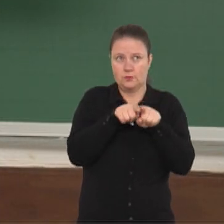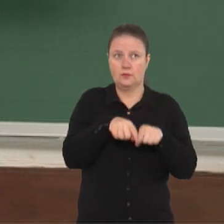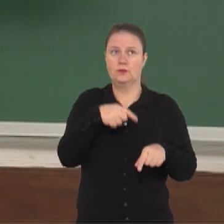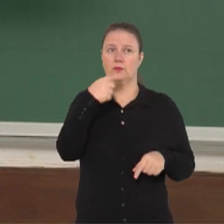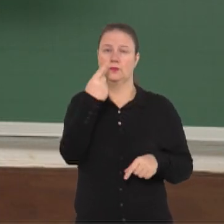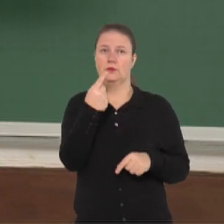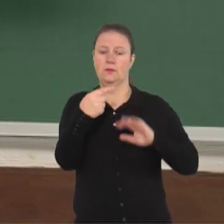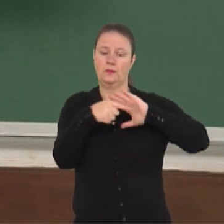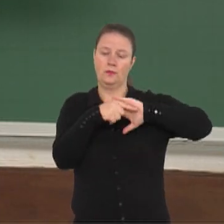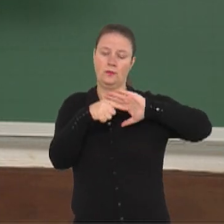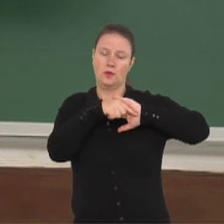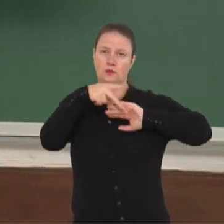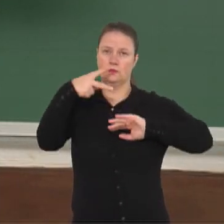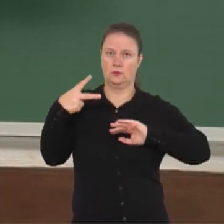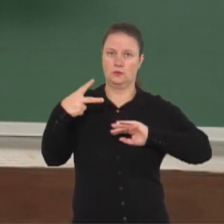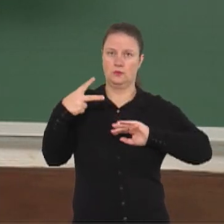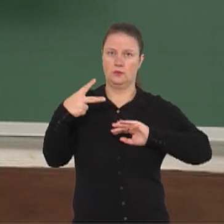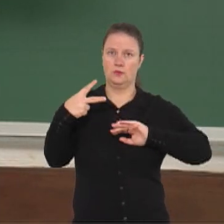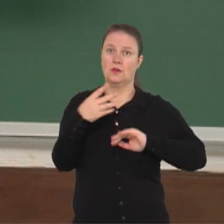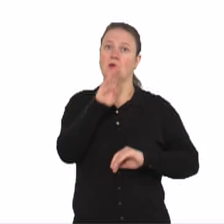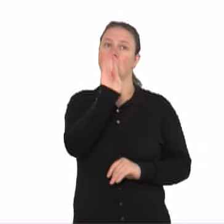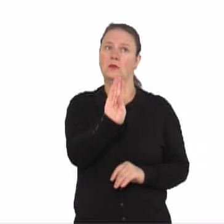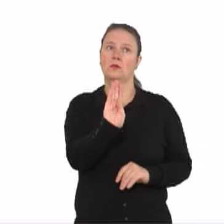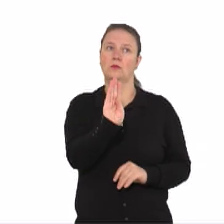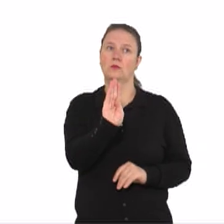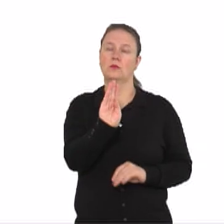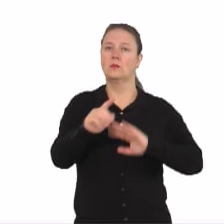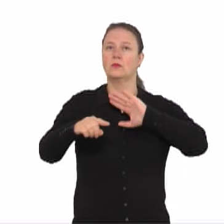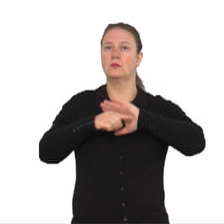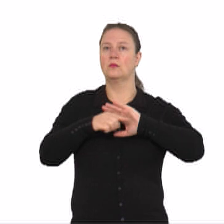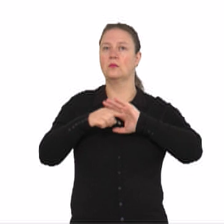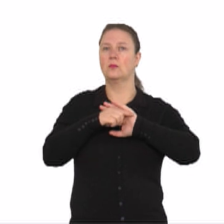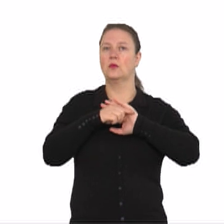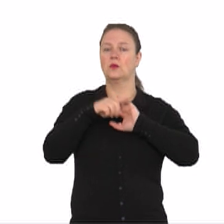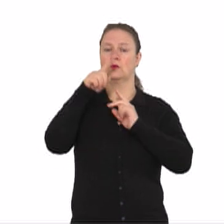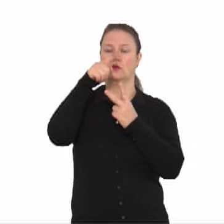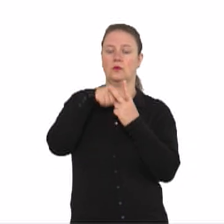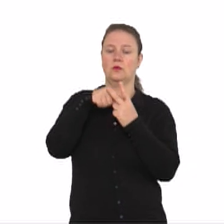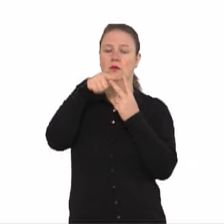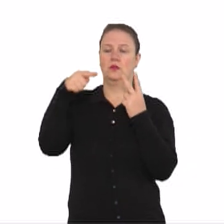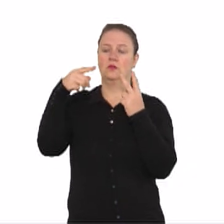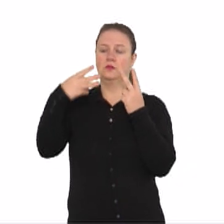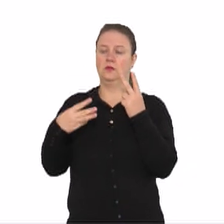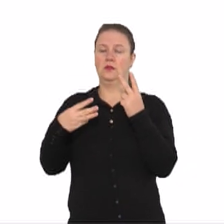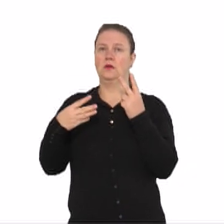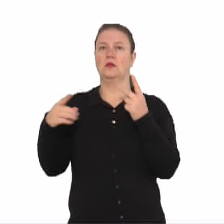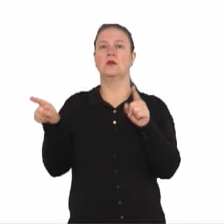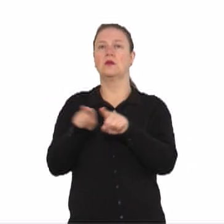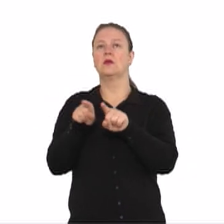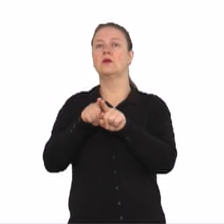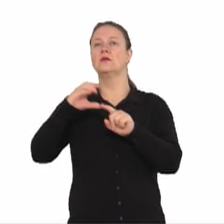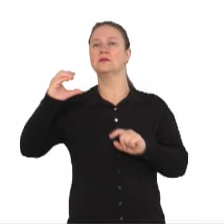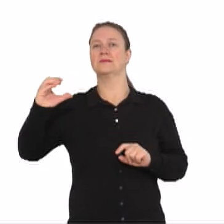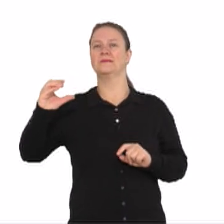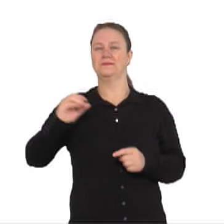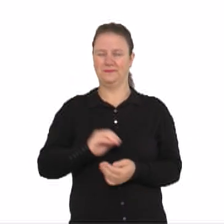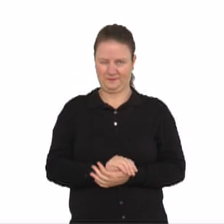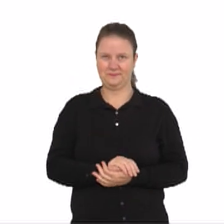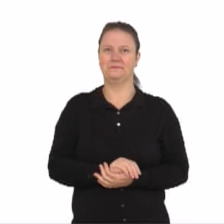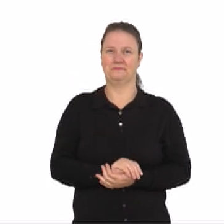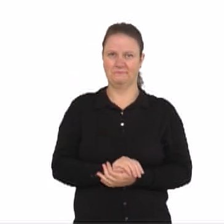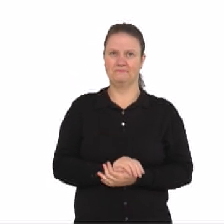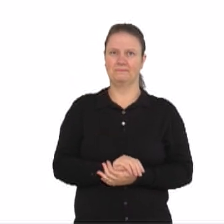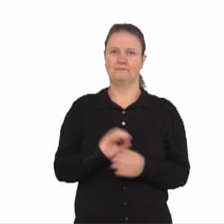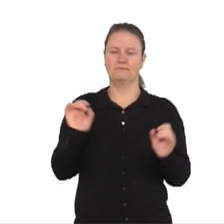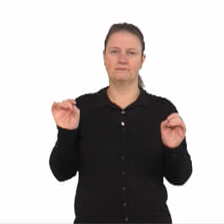nosso coeficiente B. E o menos raiz de 3 é o valor de C, o nosso termo independente.